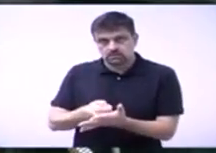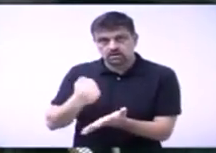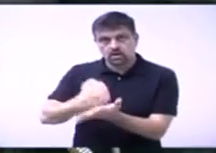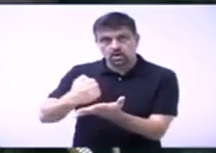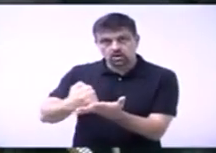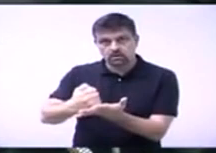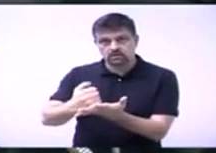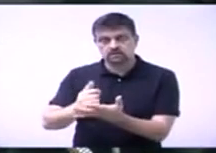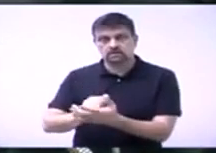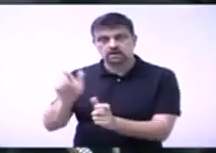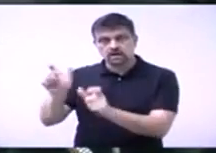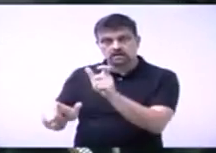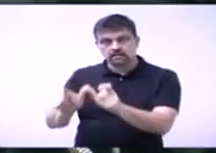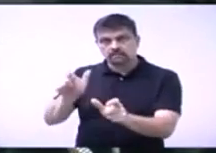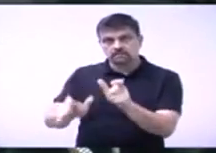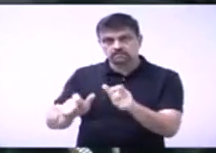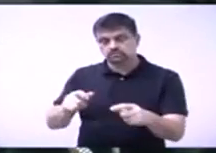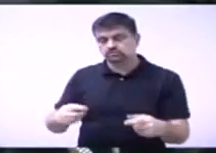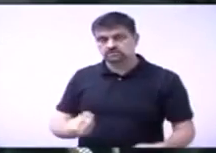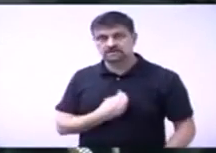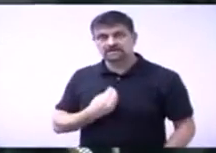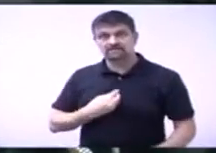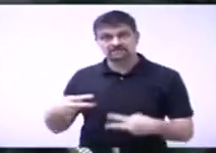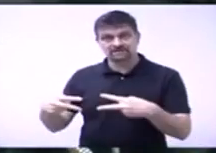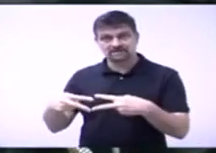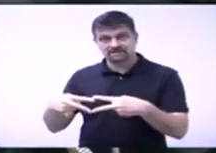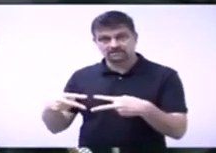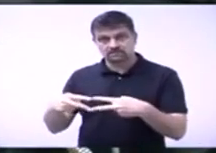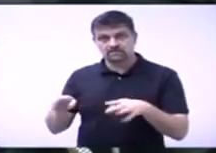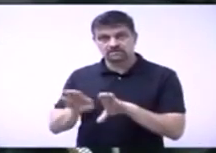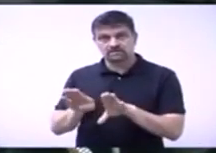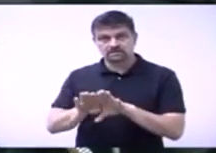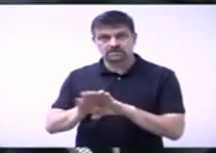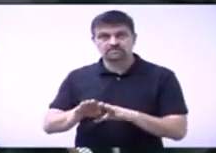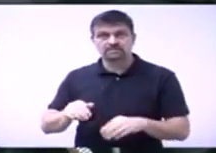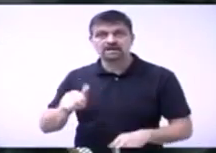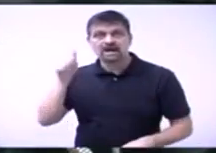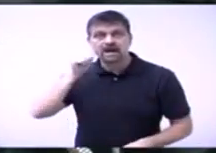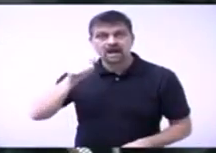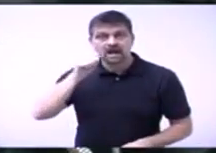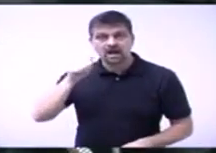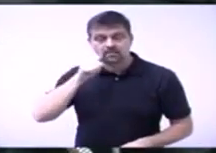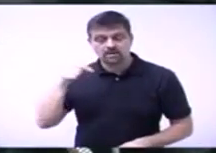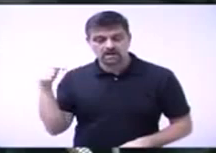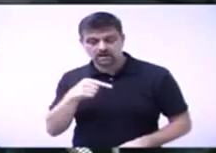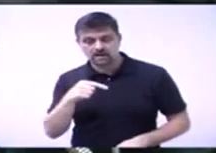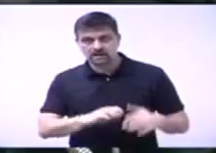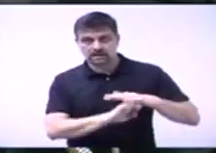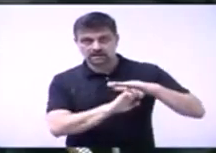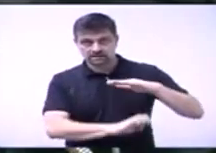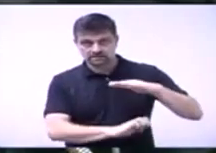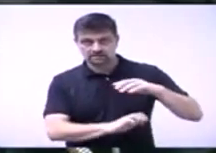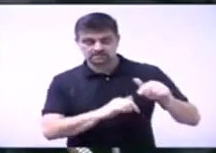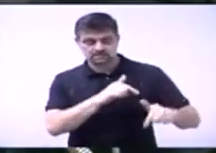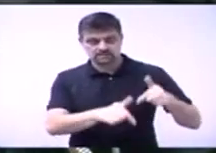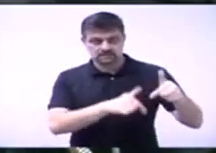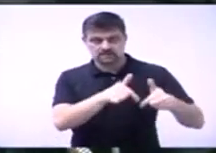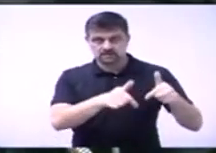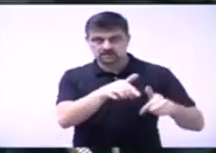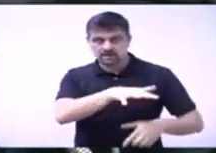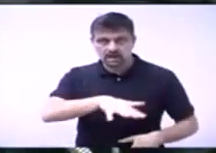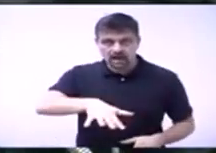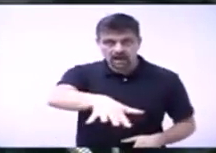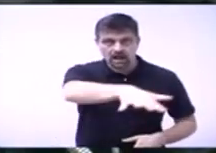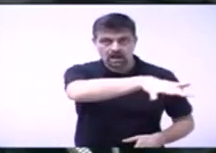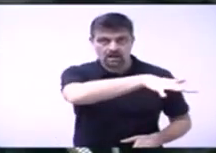contratação de mão de obra paulinense e mão de obra feminina pelas prestadoras de serviços na zona